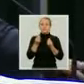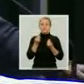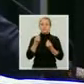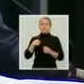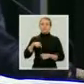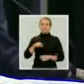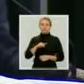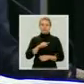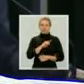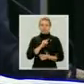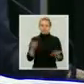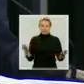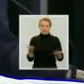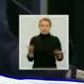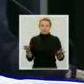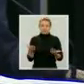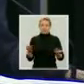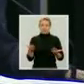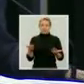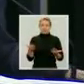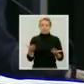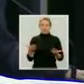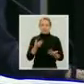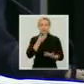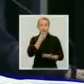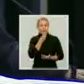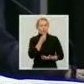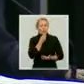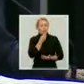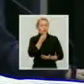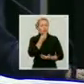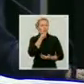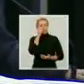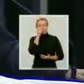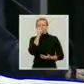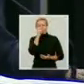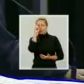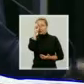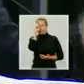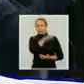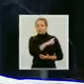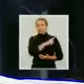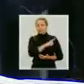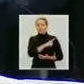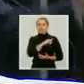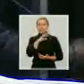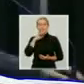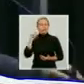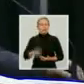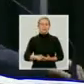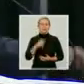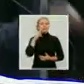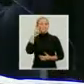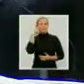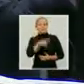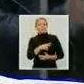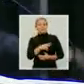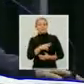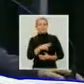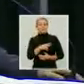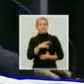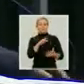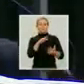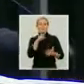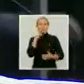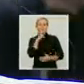nós, homens ridículos, que temos olho para ver, pernas